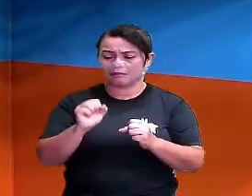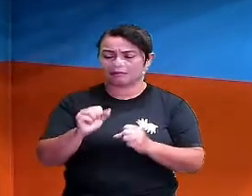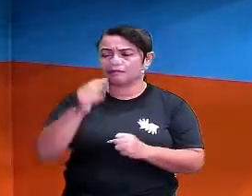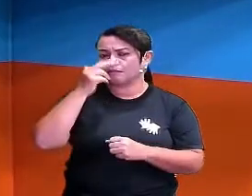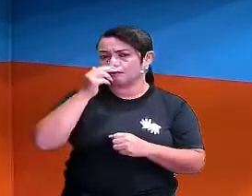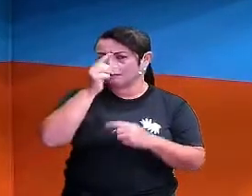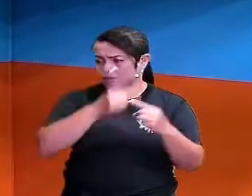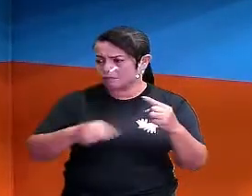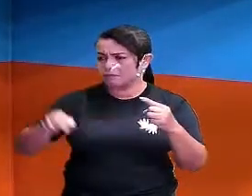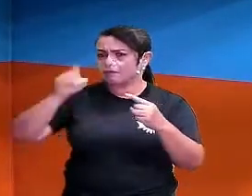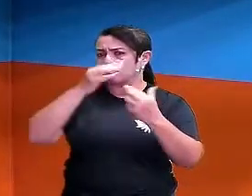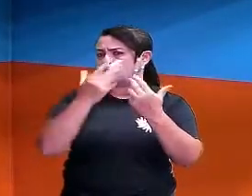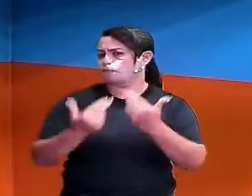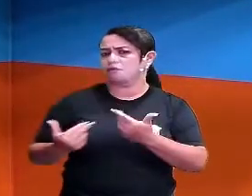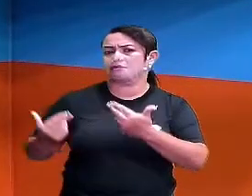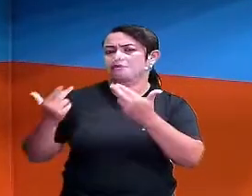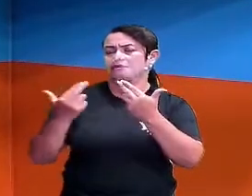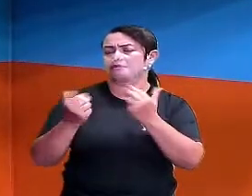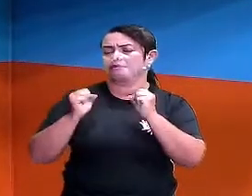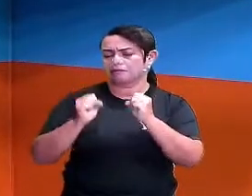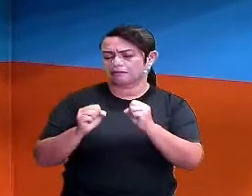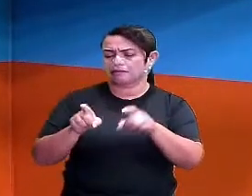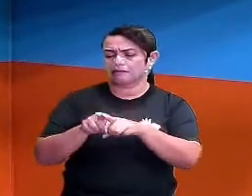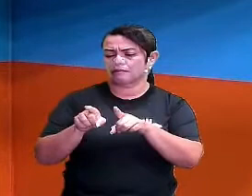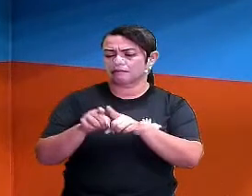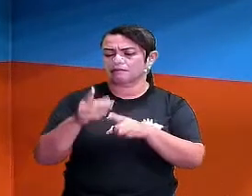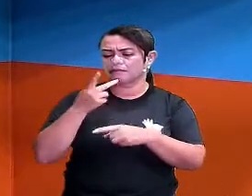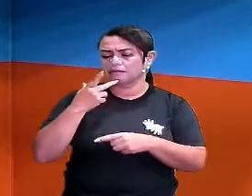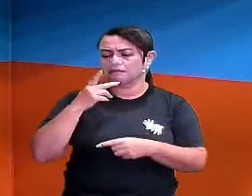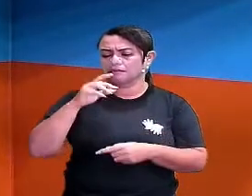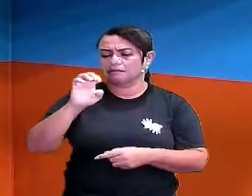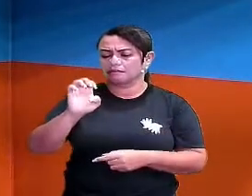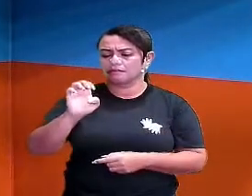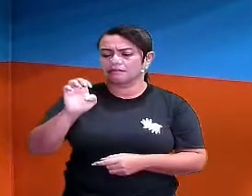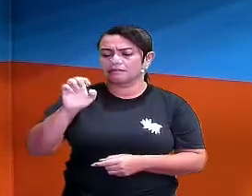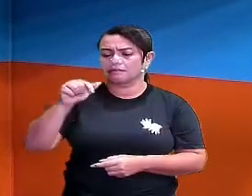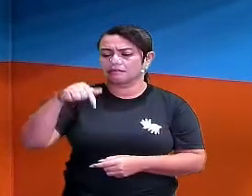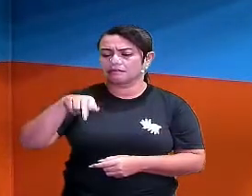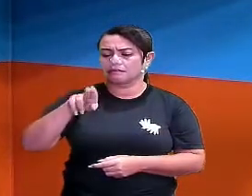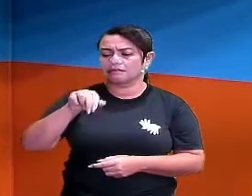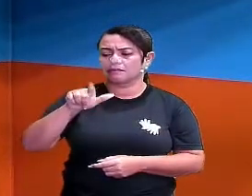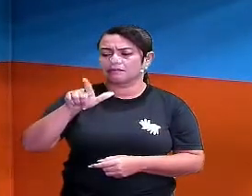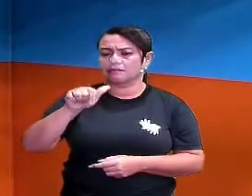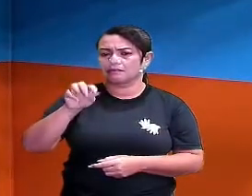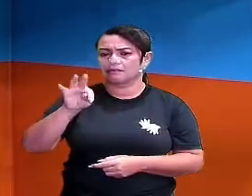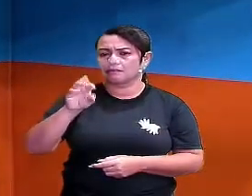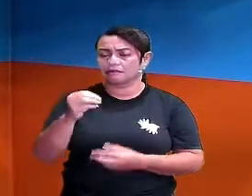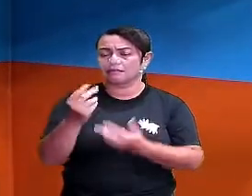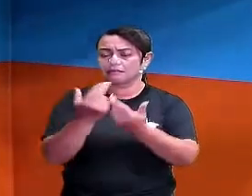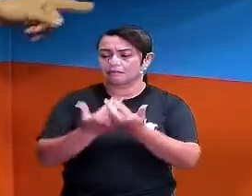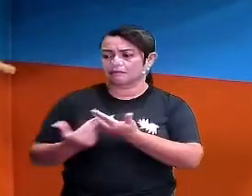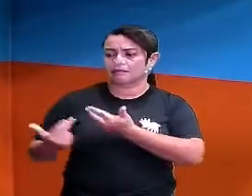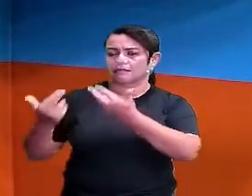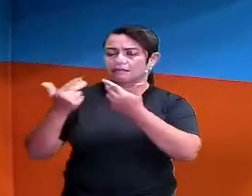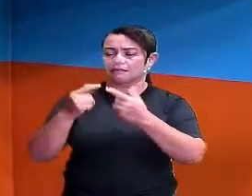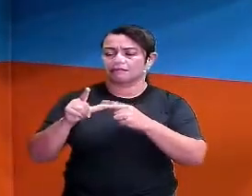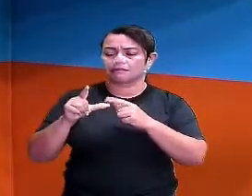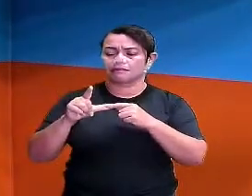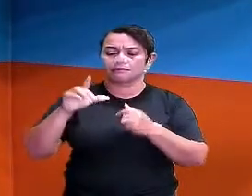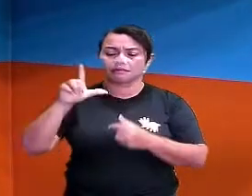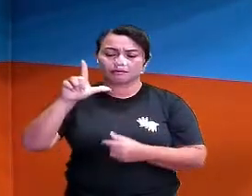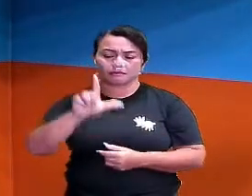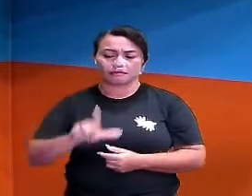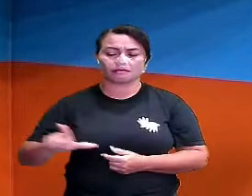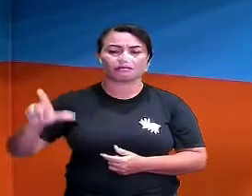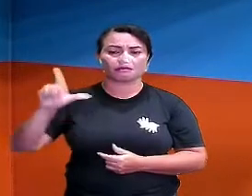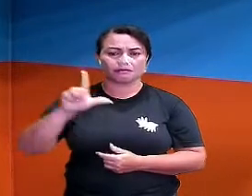esse polígono aqui de equilátero, não posso? Posso, porque ó, todos os lados aqui, está representado aí pela letra L, tem a